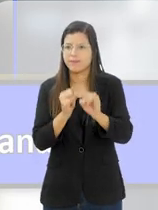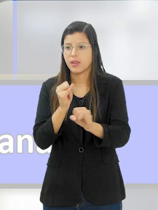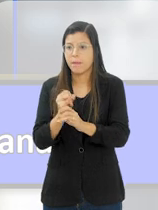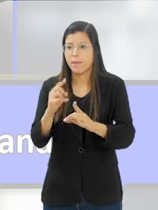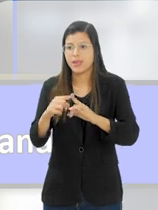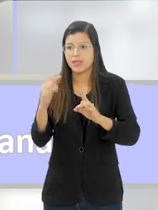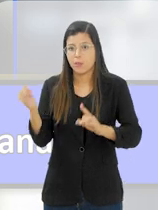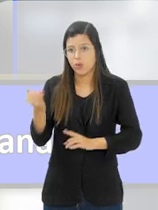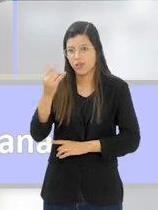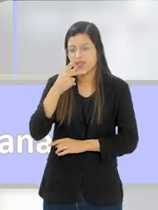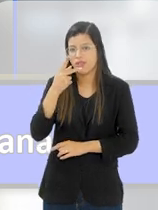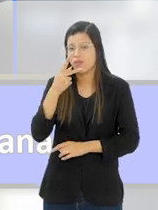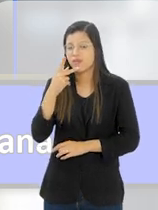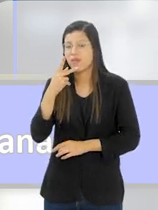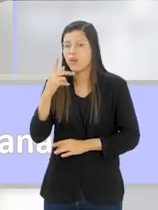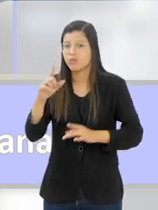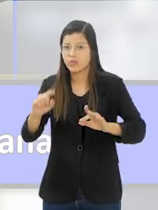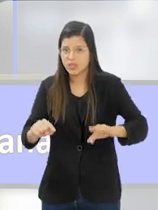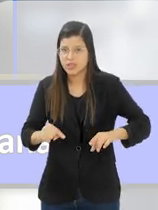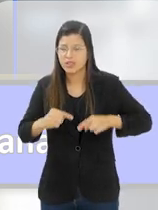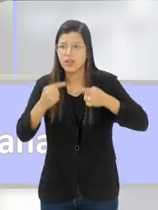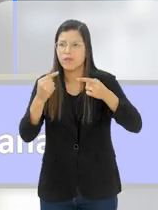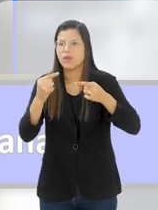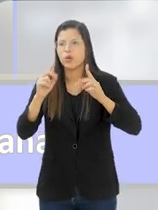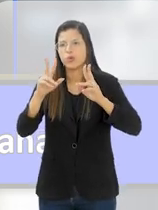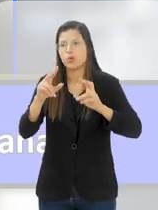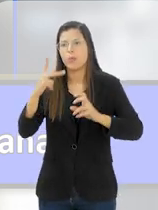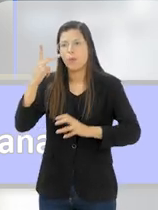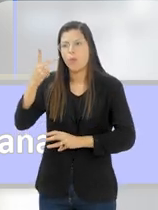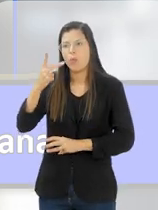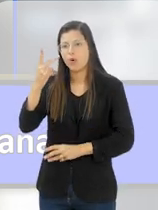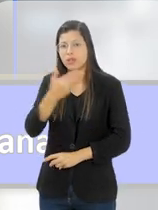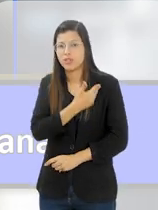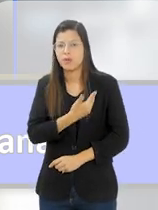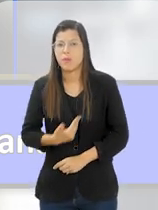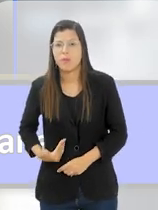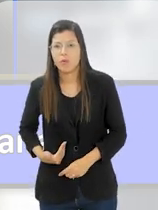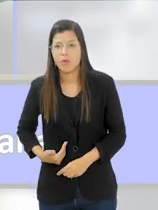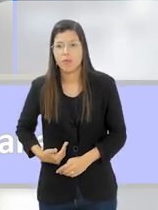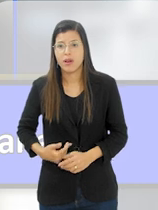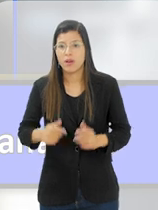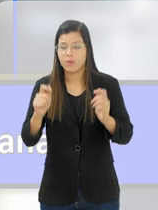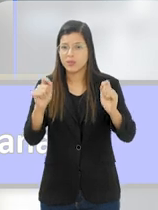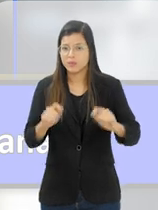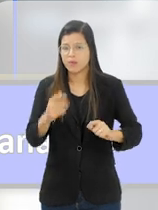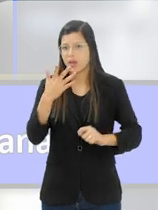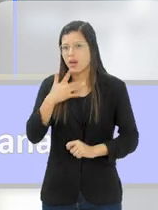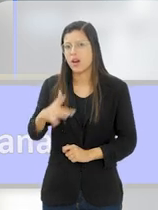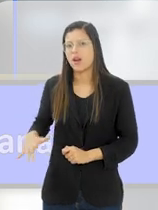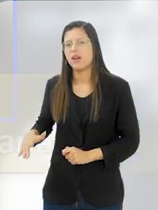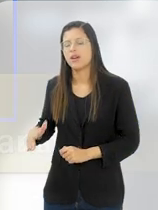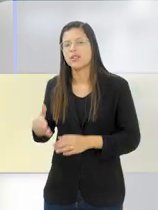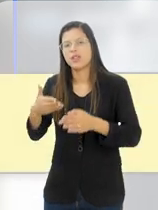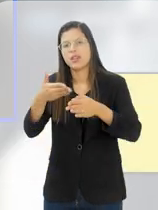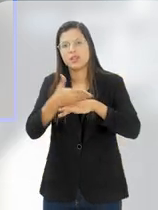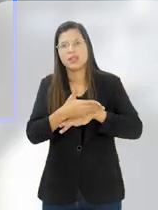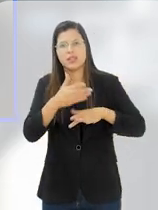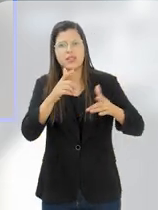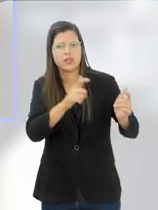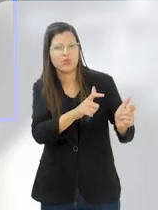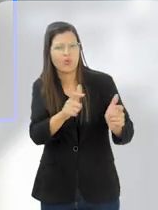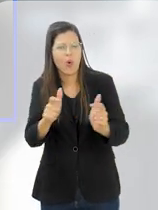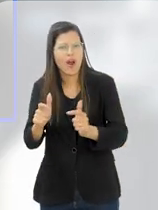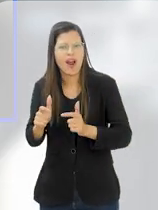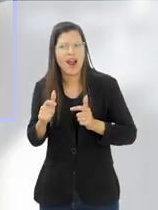que sim, importante dizer que a gente tem um desafio enorme do ponto de vista de políticas públicas que vão, de fato, possibilitar que as crianças acessem esses espaços seguros